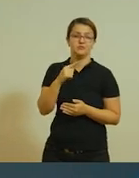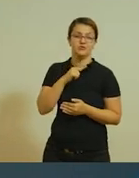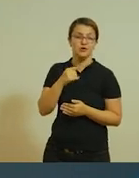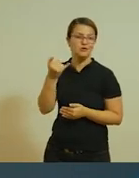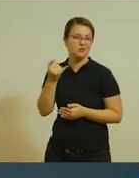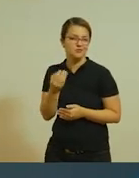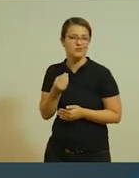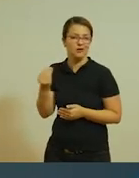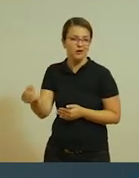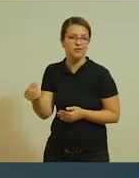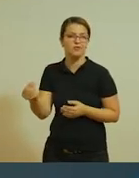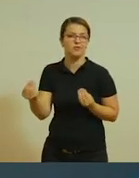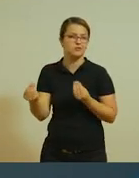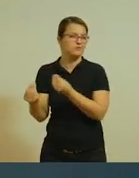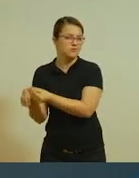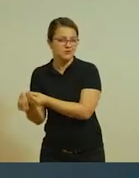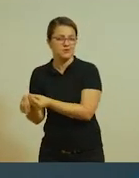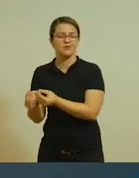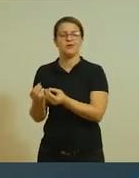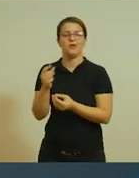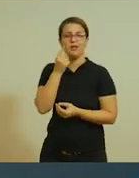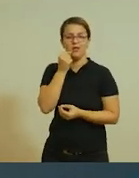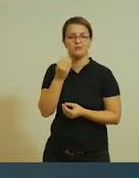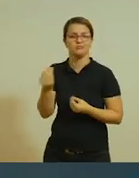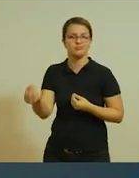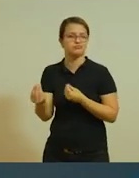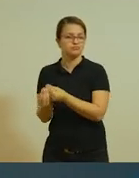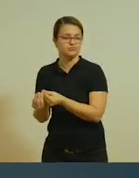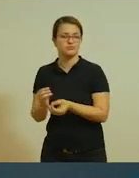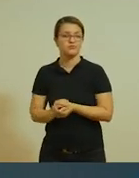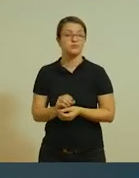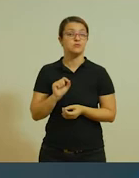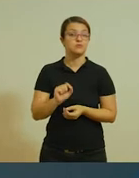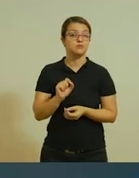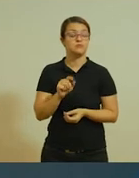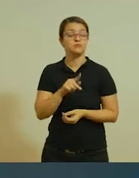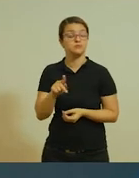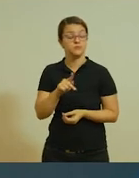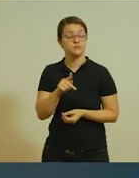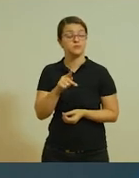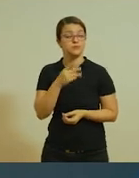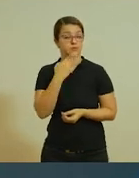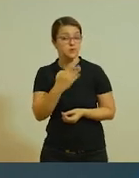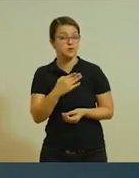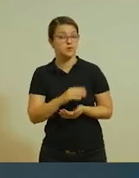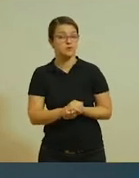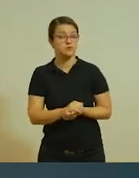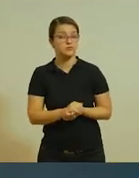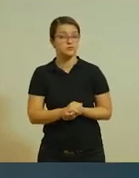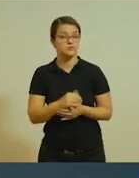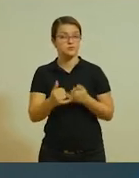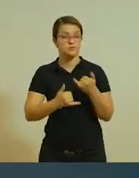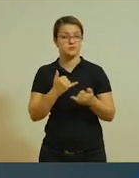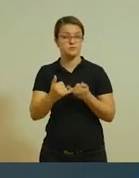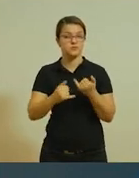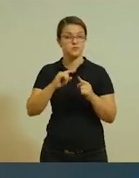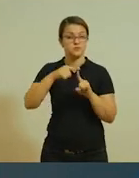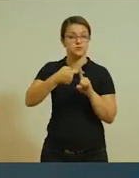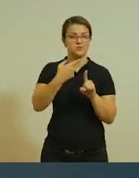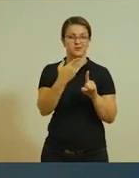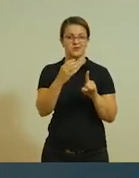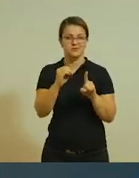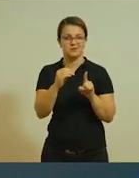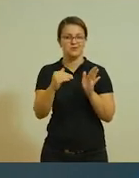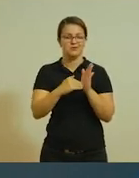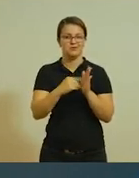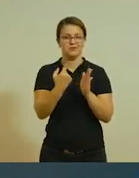ou com os carrinhos. Uma outra coisa que o professor sugere é um jogo, e lá ele está sugerindo um jogo Soma 10, que